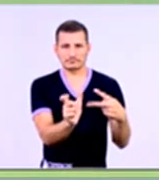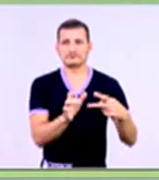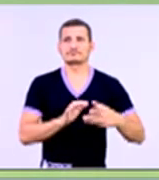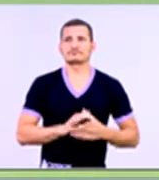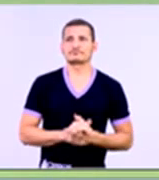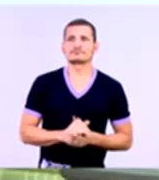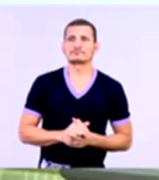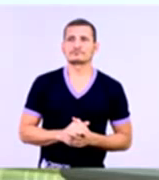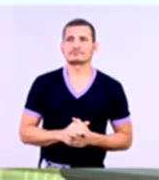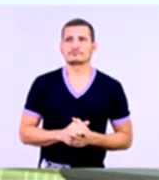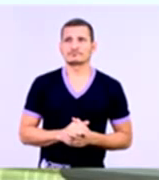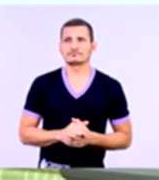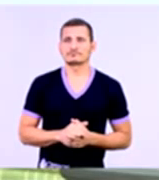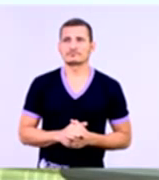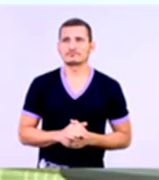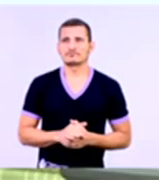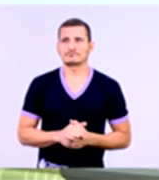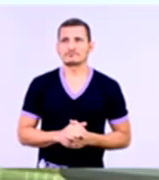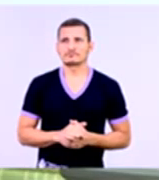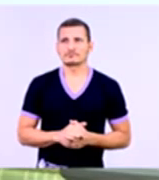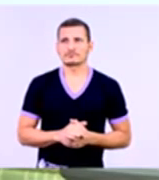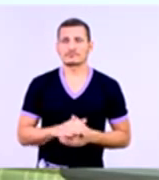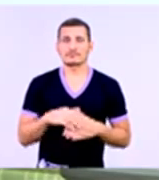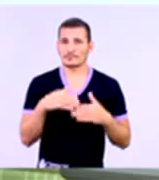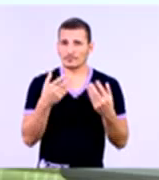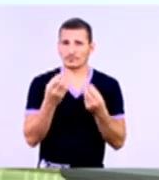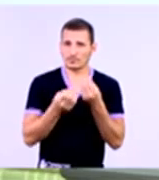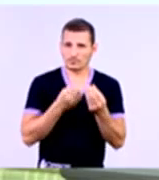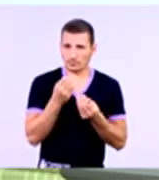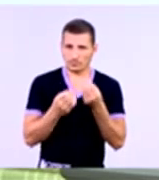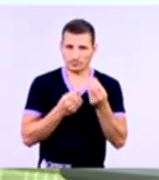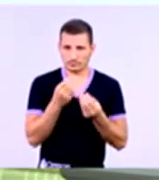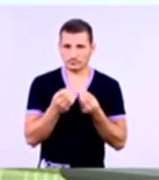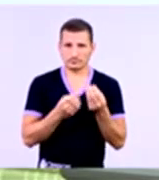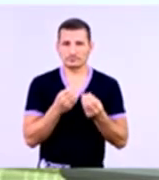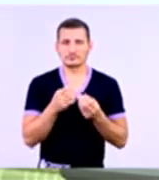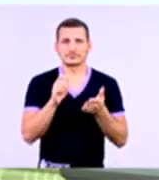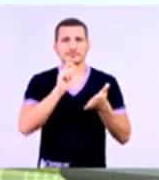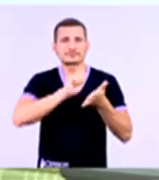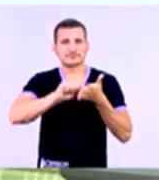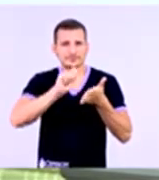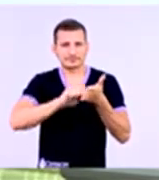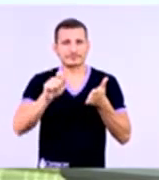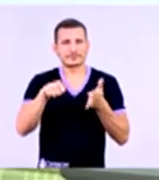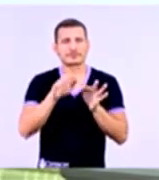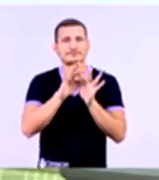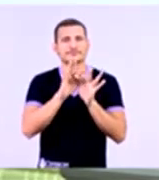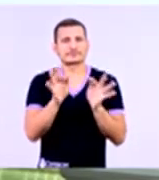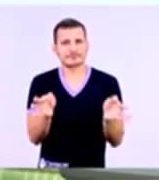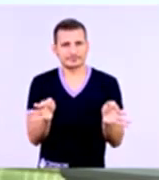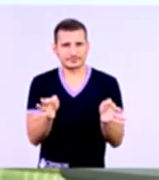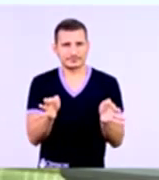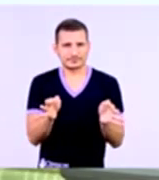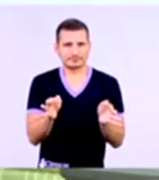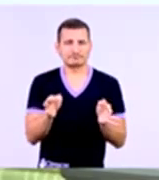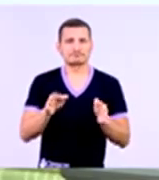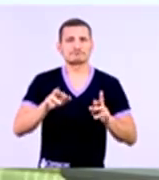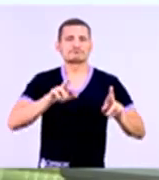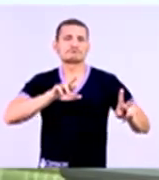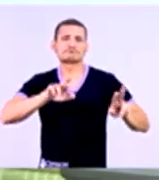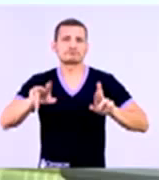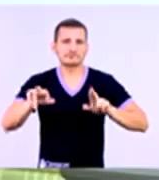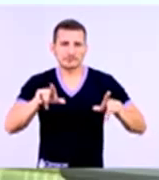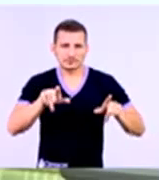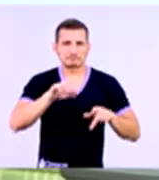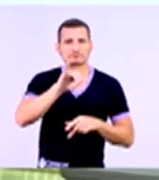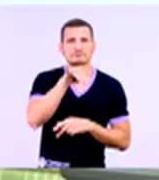Então, se observa que o modo de declarar, o modo de escrever é muito simplificado em ambas as tecnologias, seja